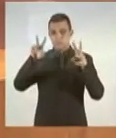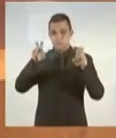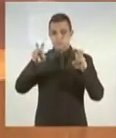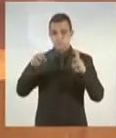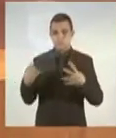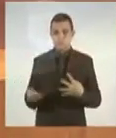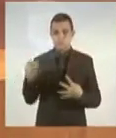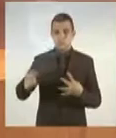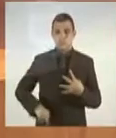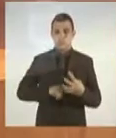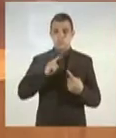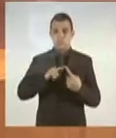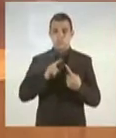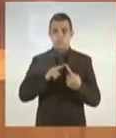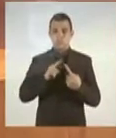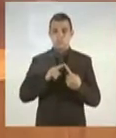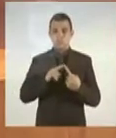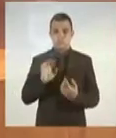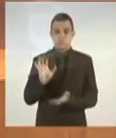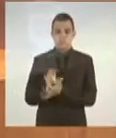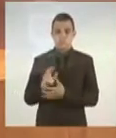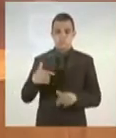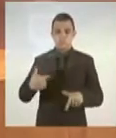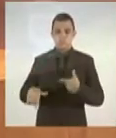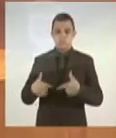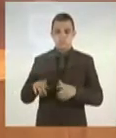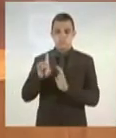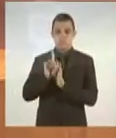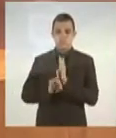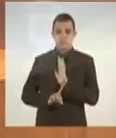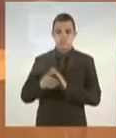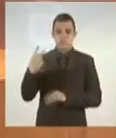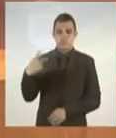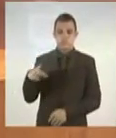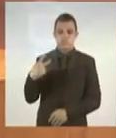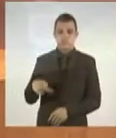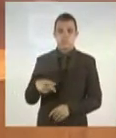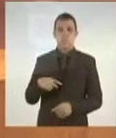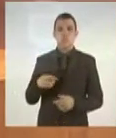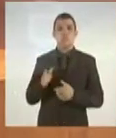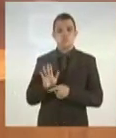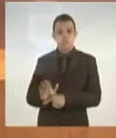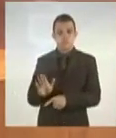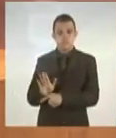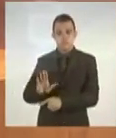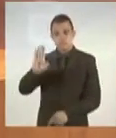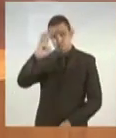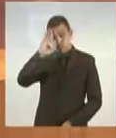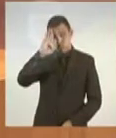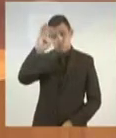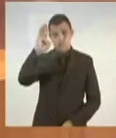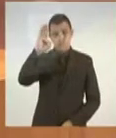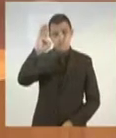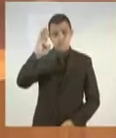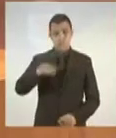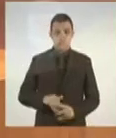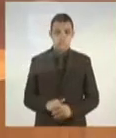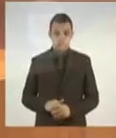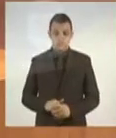o direito da classe trabalhadora, sobretudo que diz respeito no que